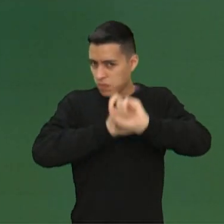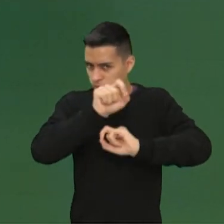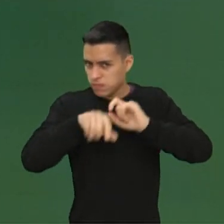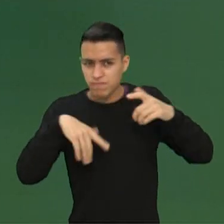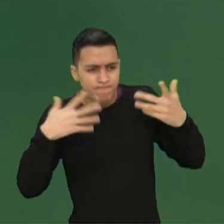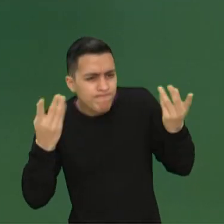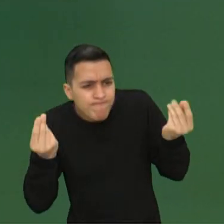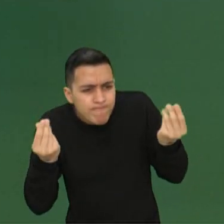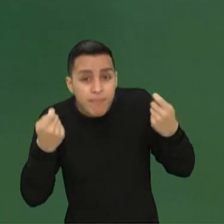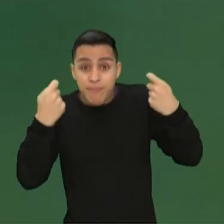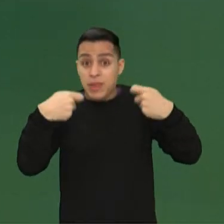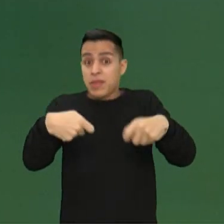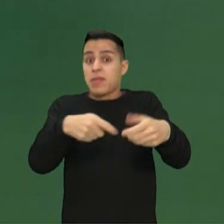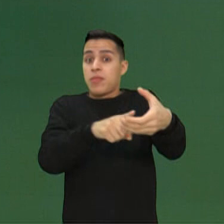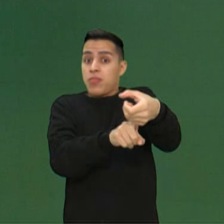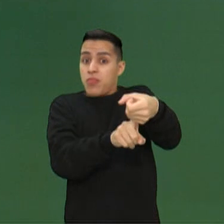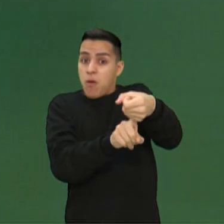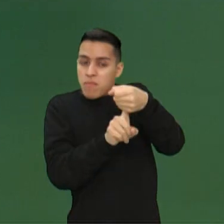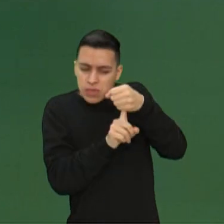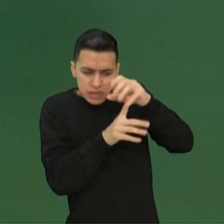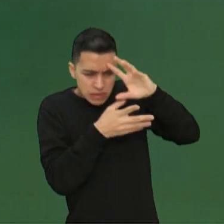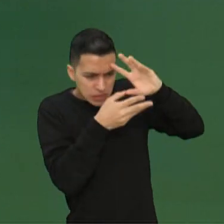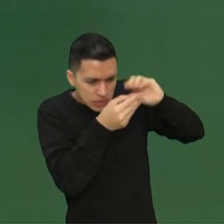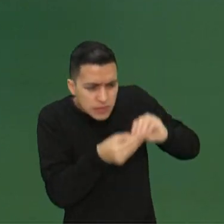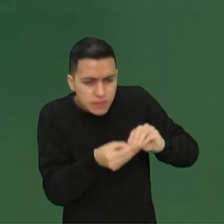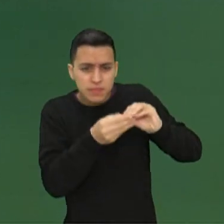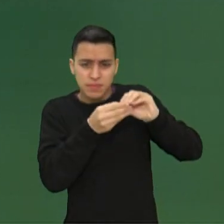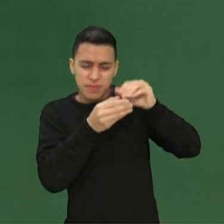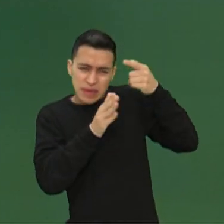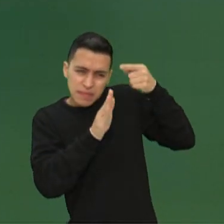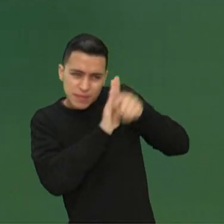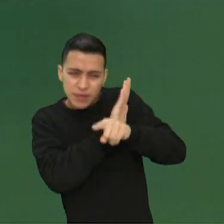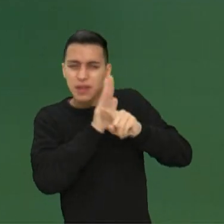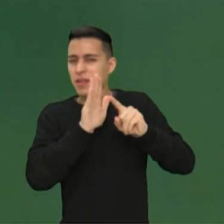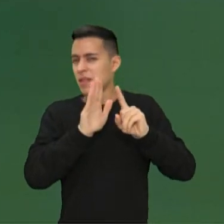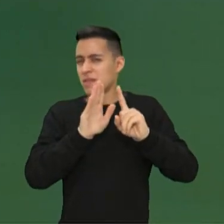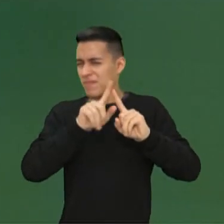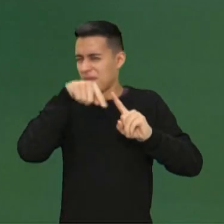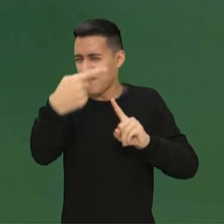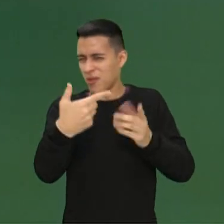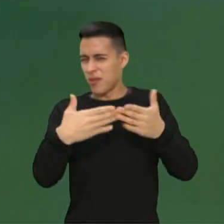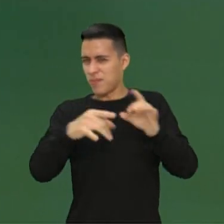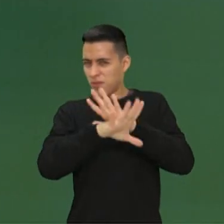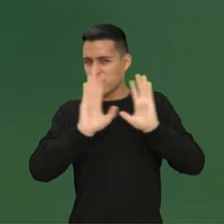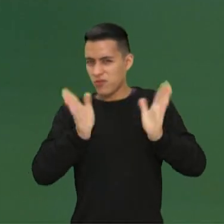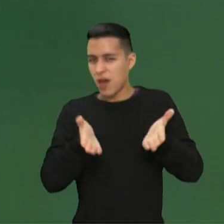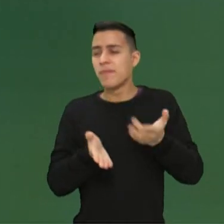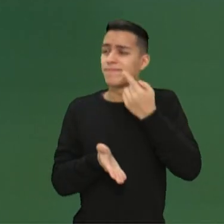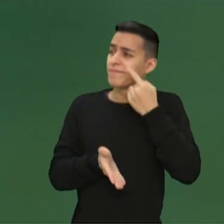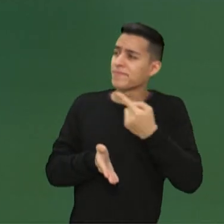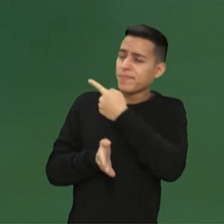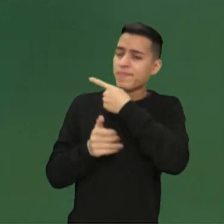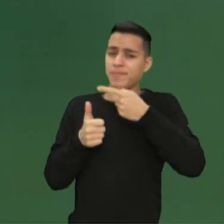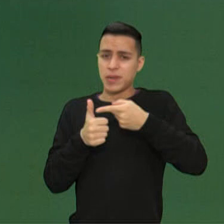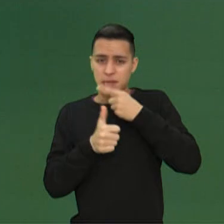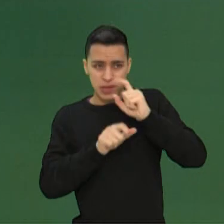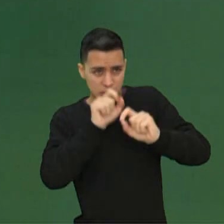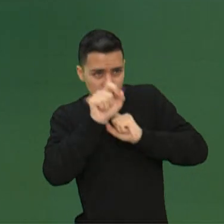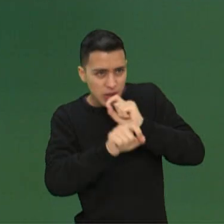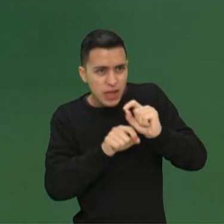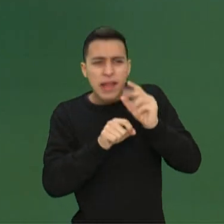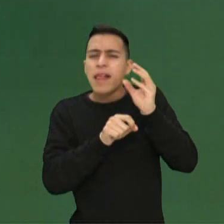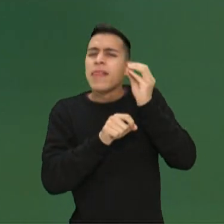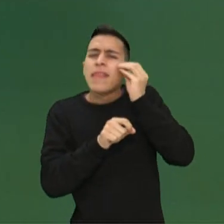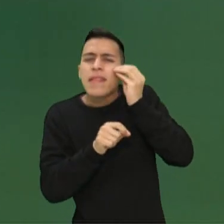que, né, dominar, né, compreender um pouquinho melhor depois dessa aula de hoje é o seguinte, ó. Primeiro aqui, né, a gente vai